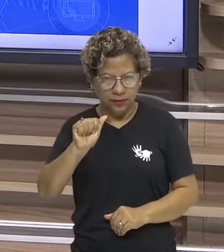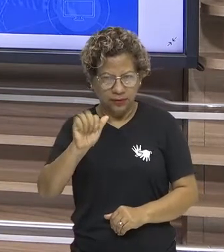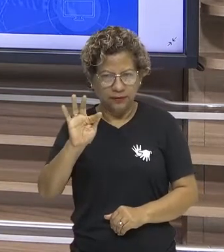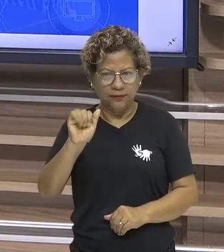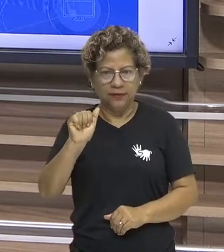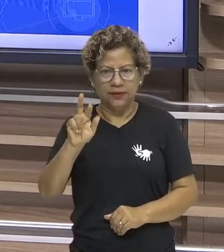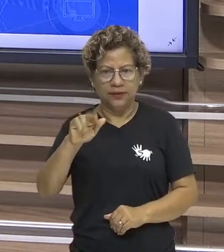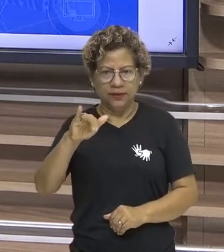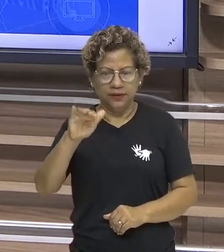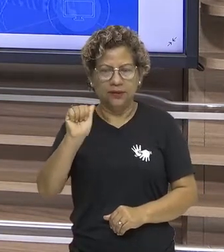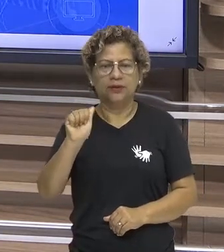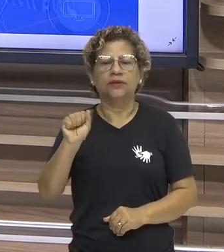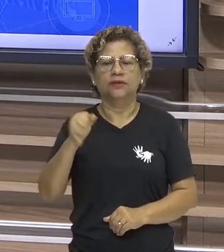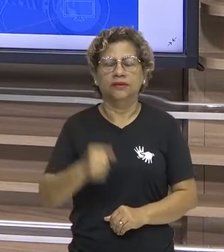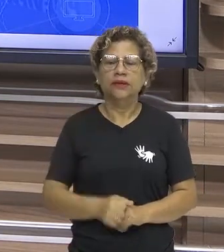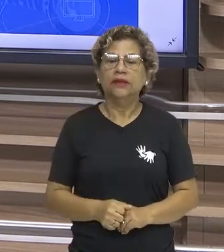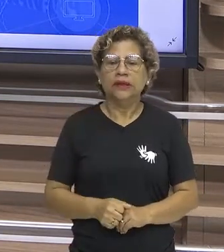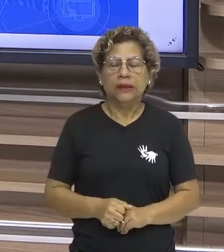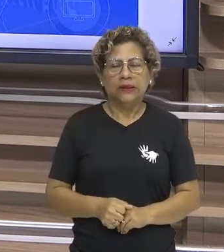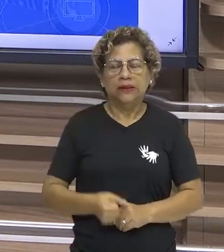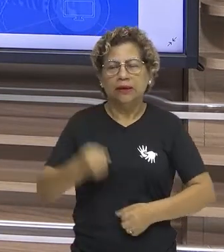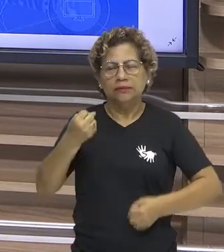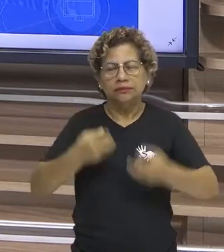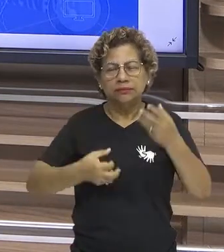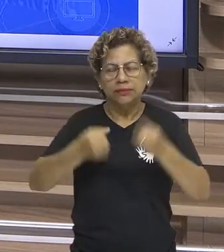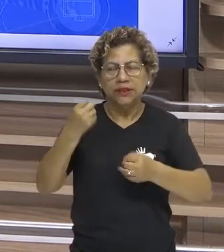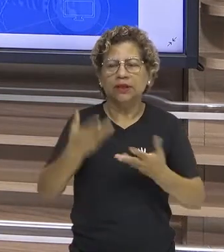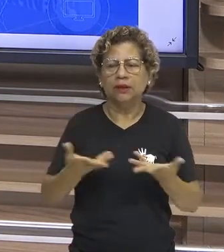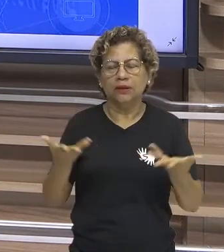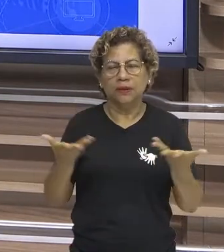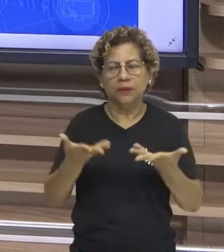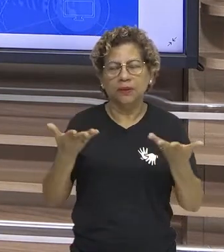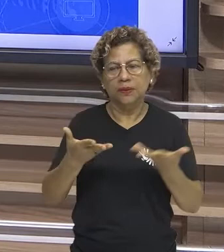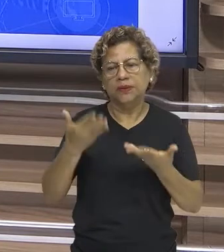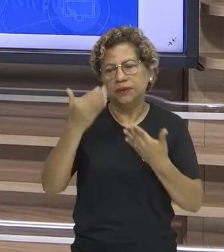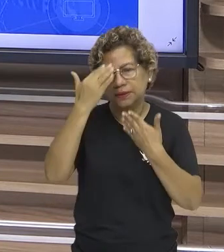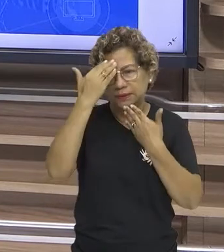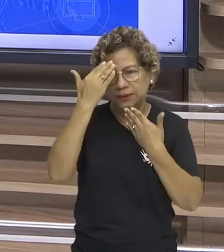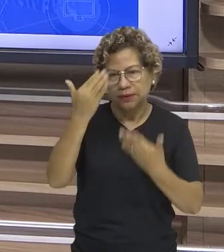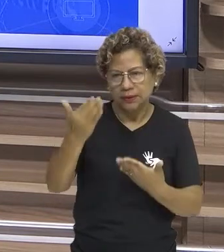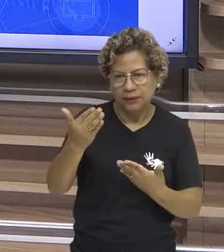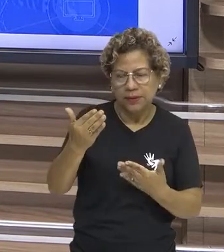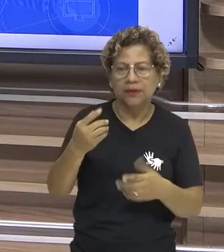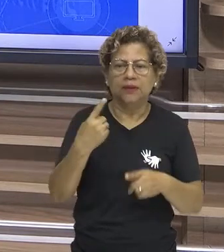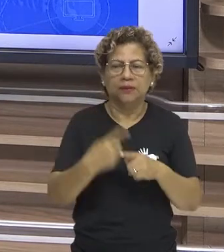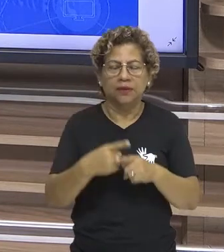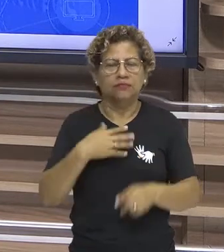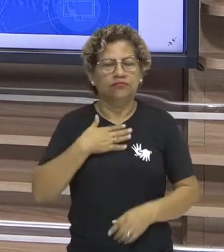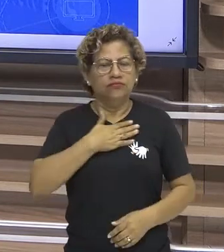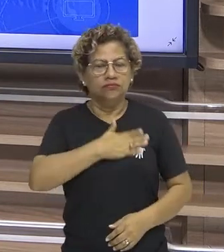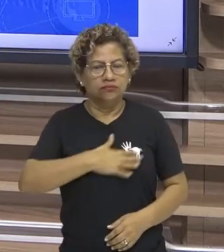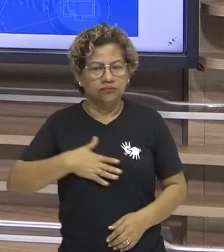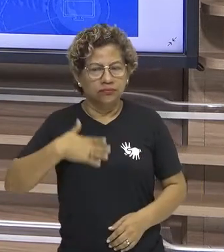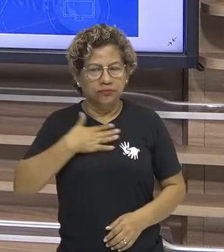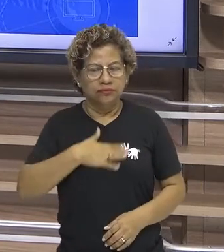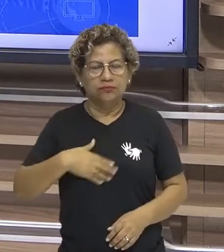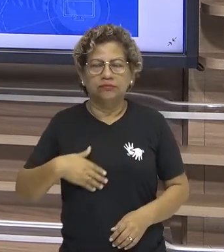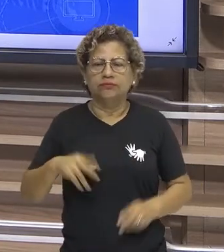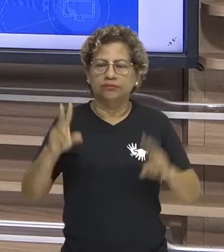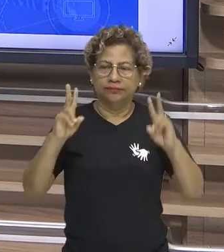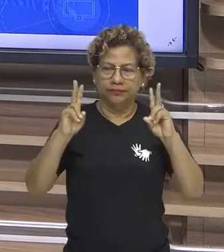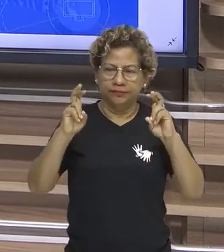pela primeira vez falando com vocês aí. E eu quero dizer para vocês que é um maior prazer falar sobre esse